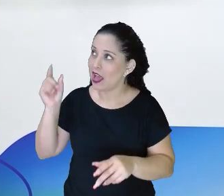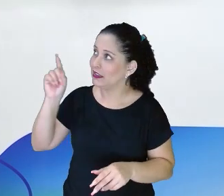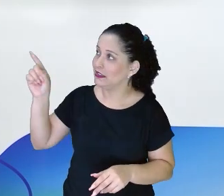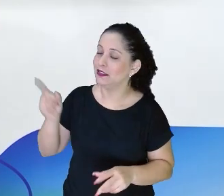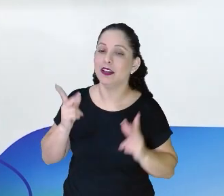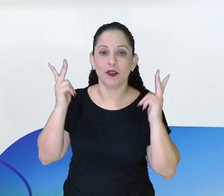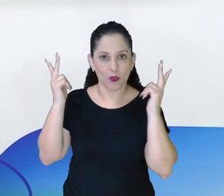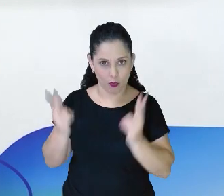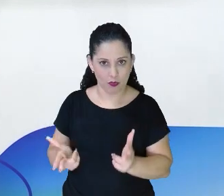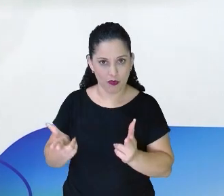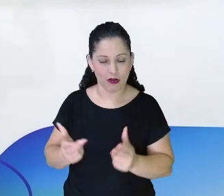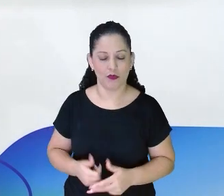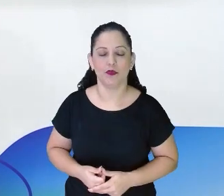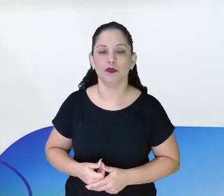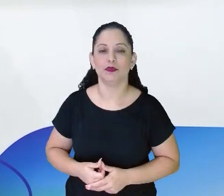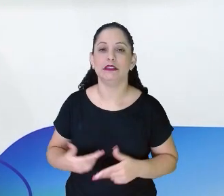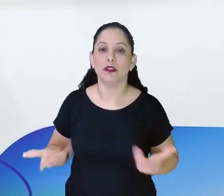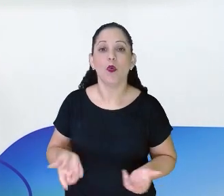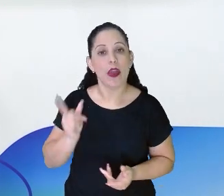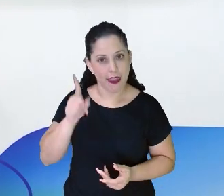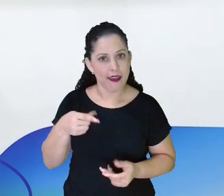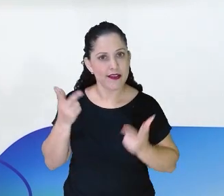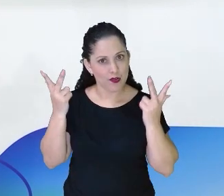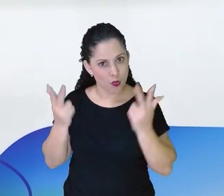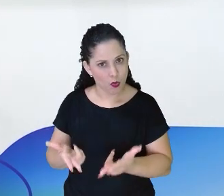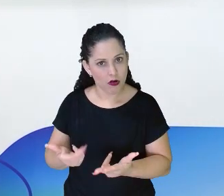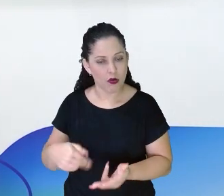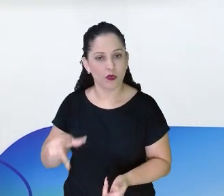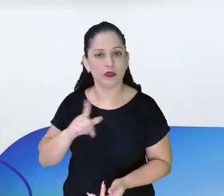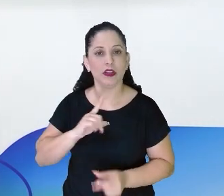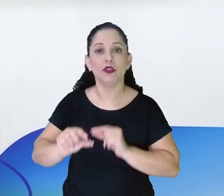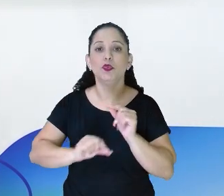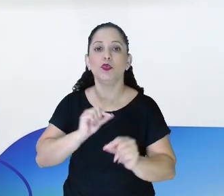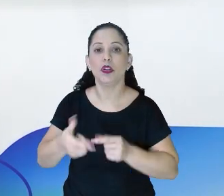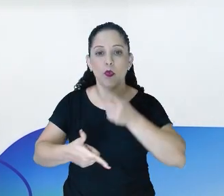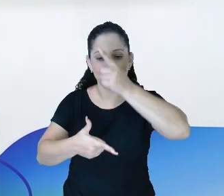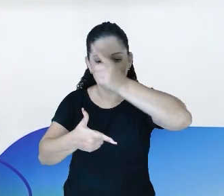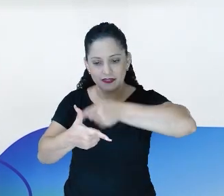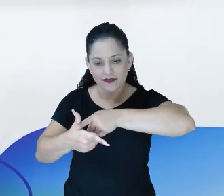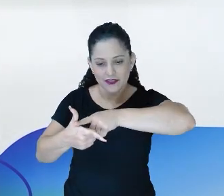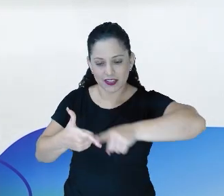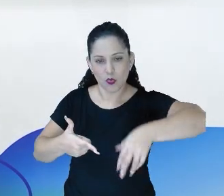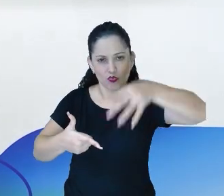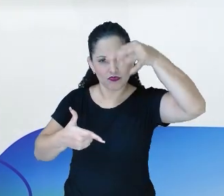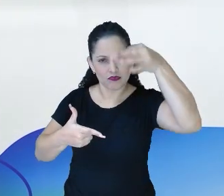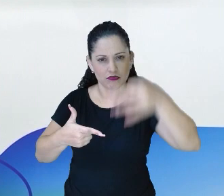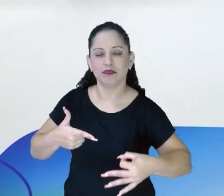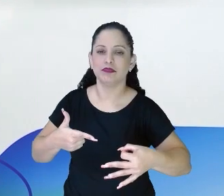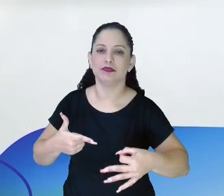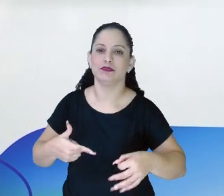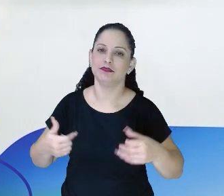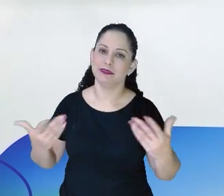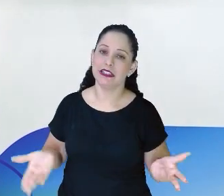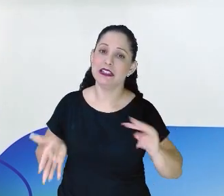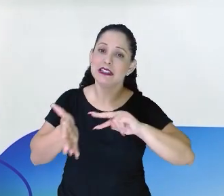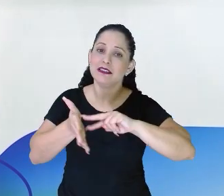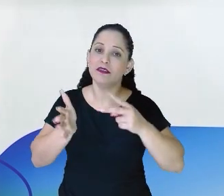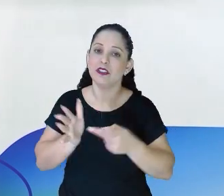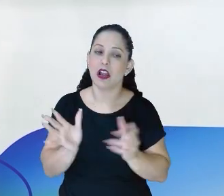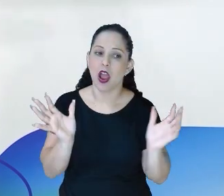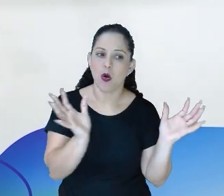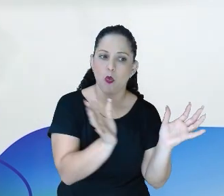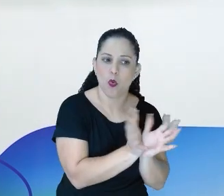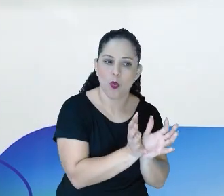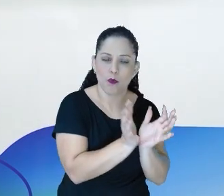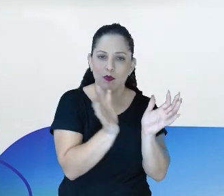Se ele é igual, nós temos uma divisão exata. Então, eu vou dizer que em cada